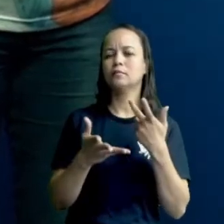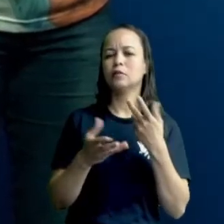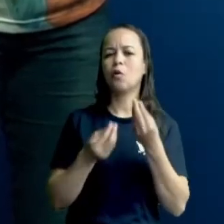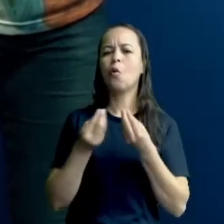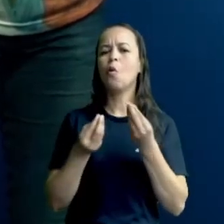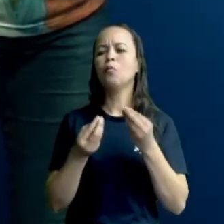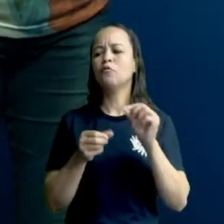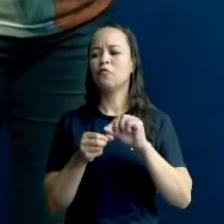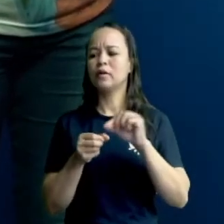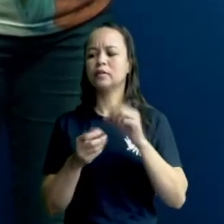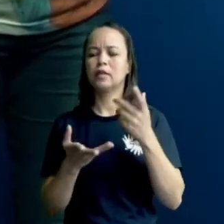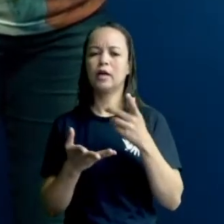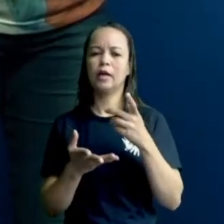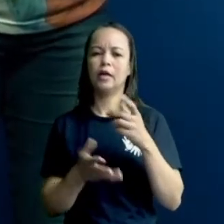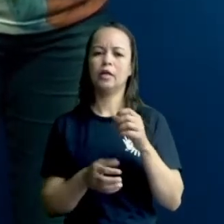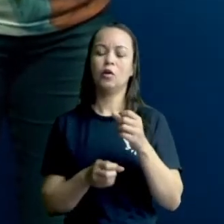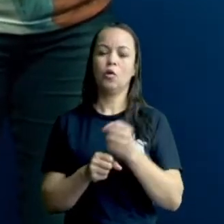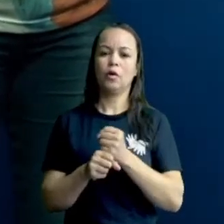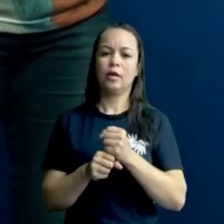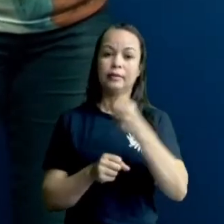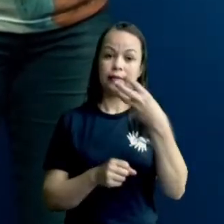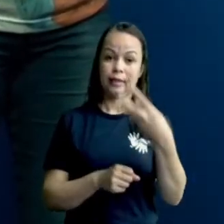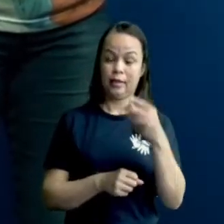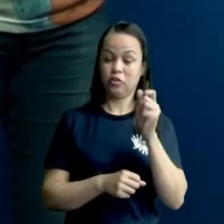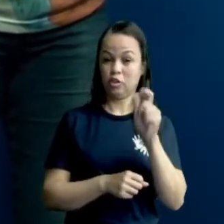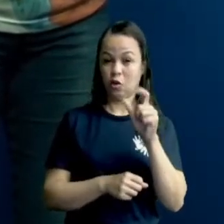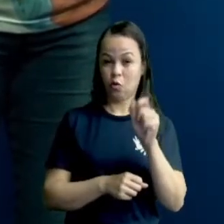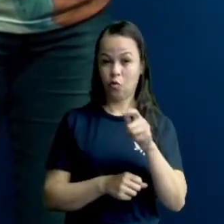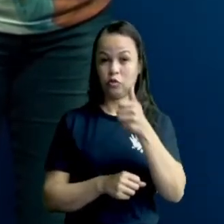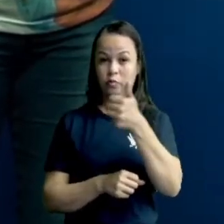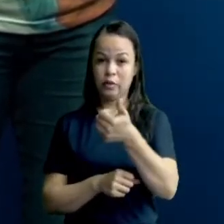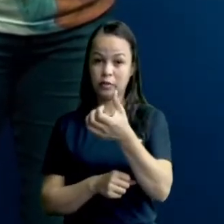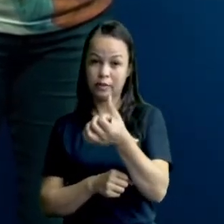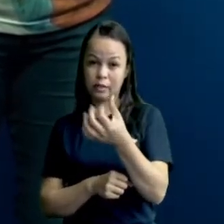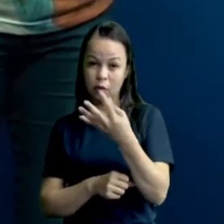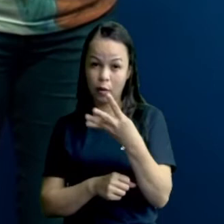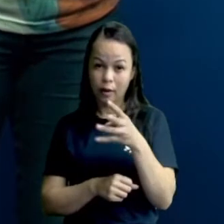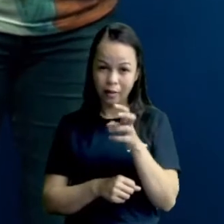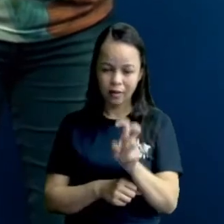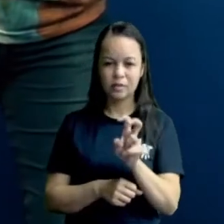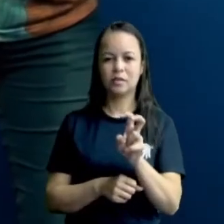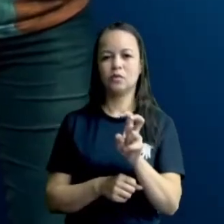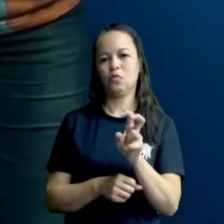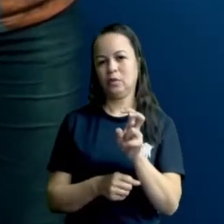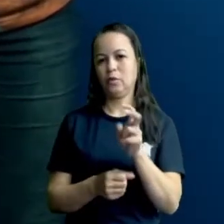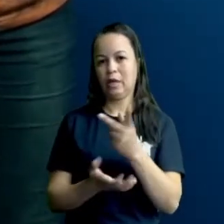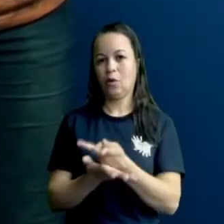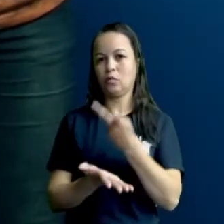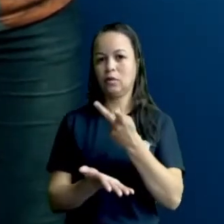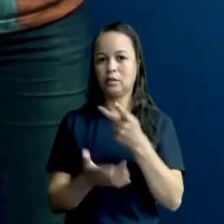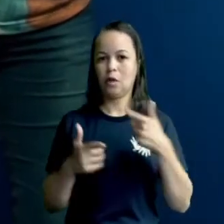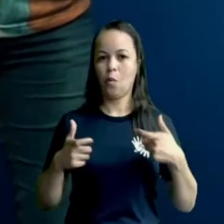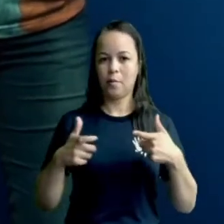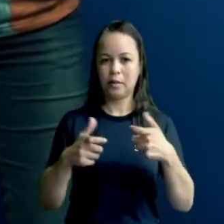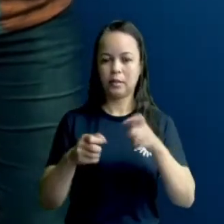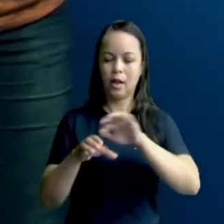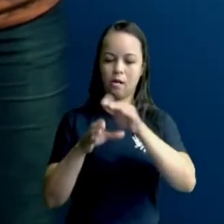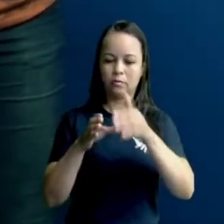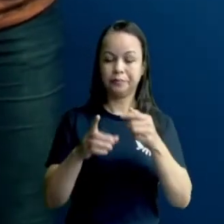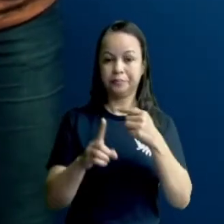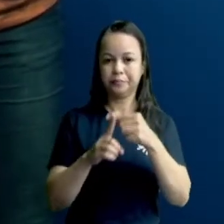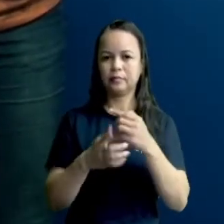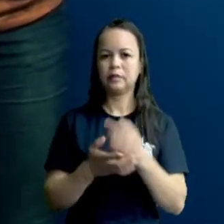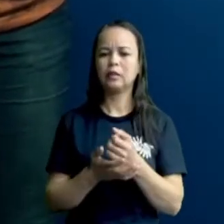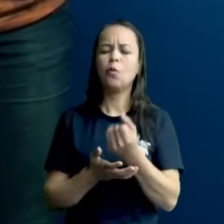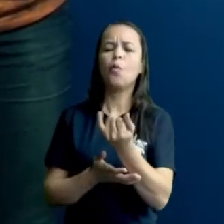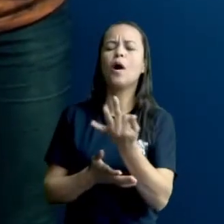1645, né, 3 de agosto de 1645, ocorreu a Batalha das Tabocas. E eu quero agora saber há quantos